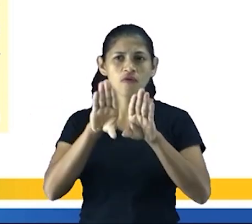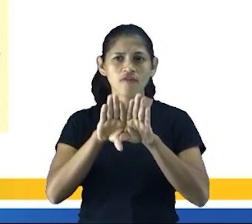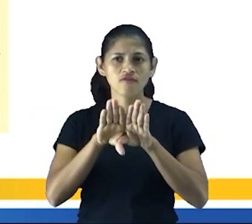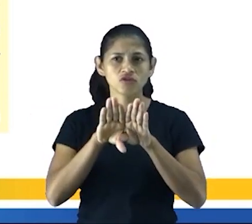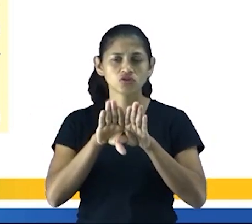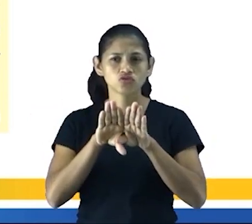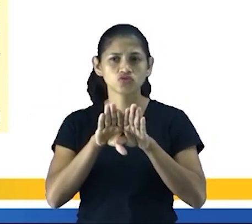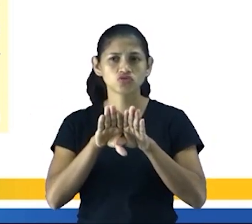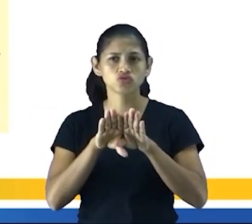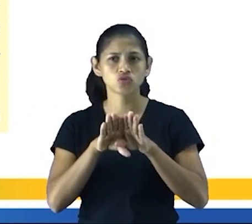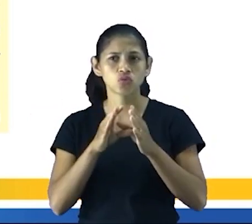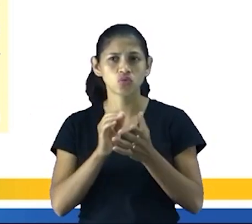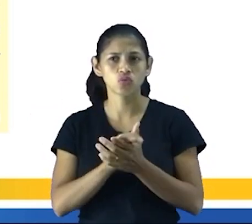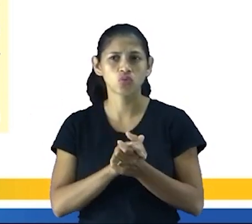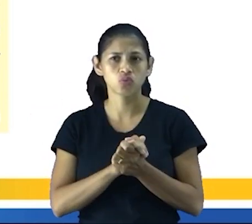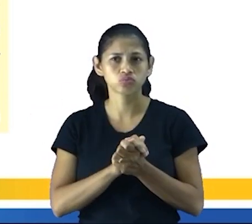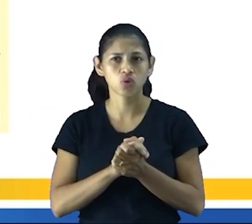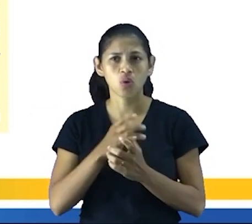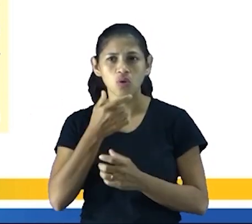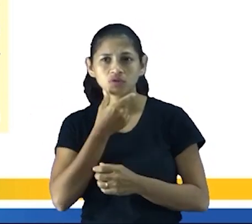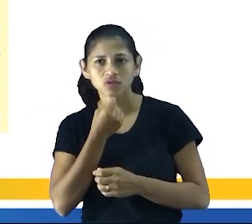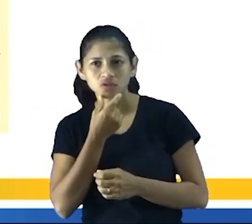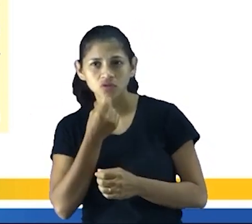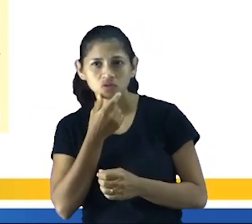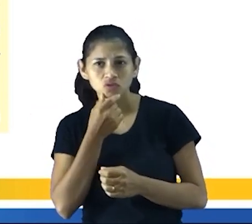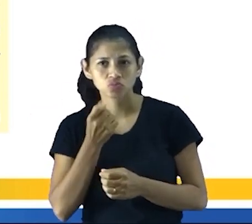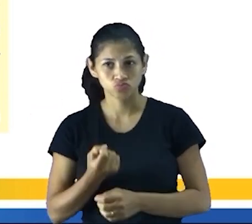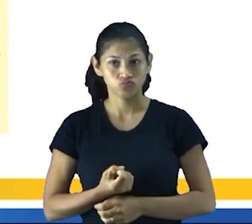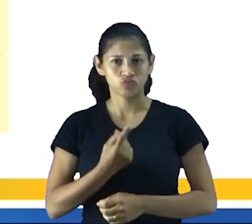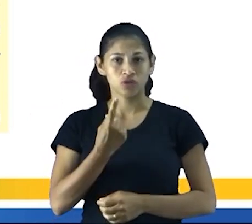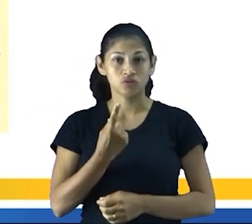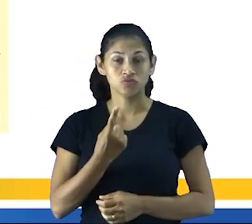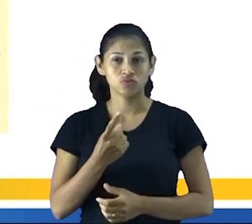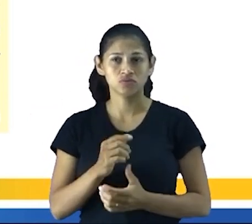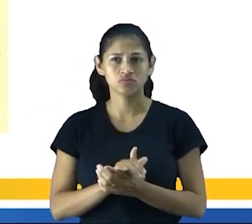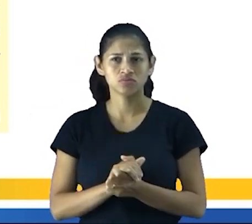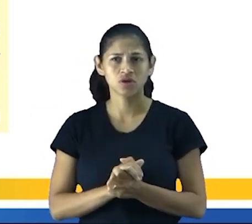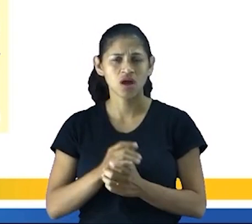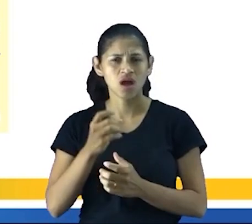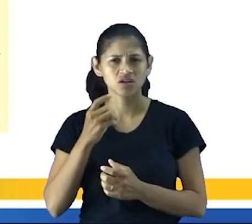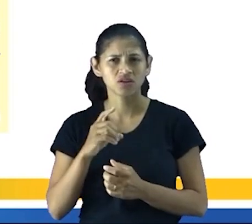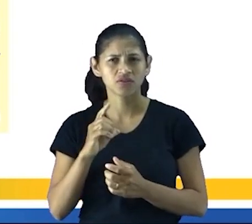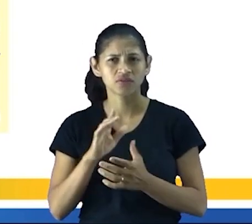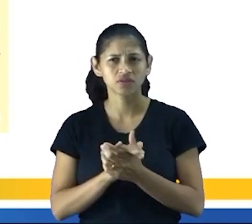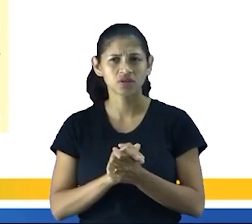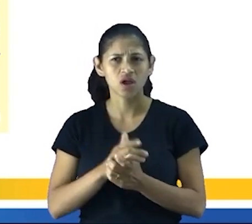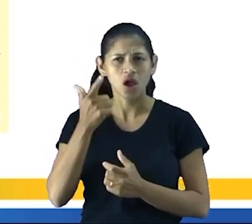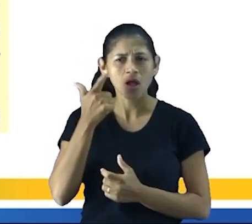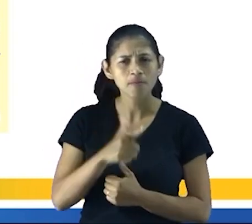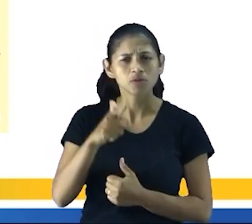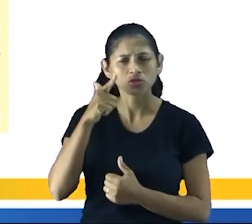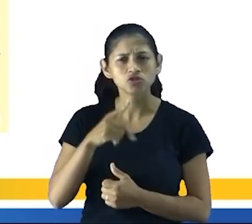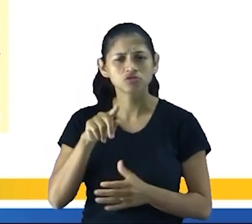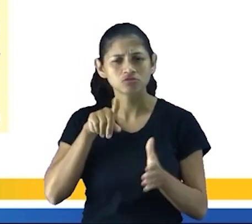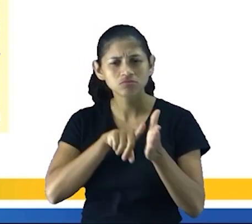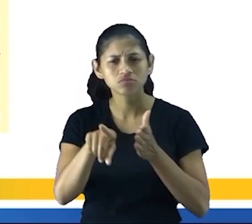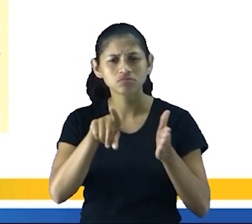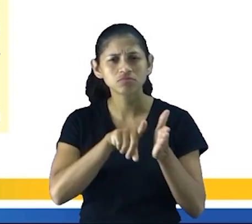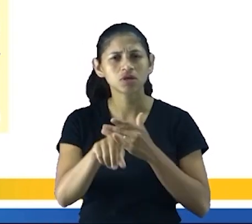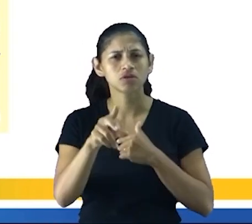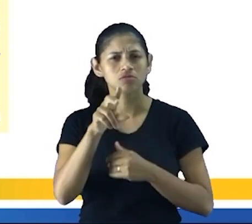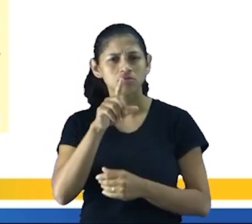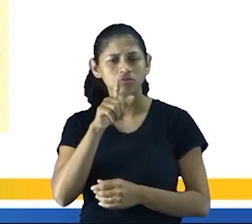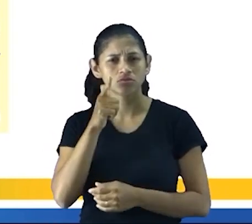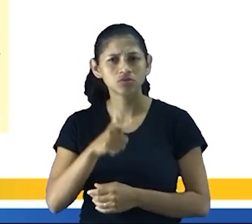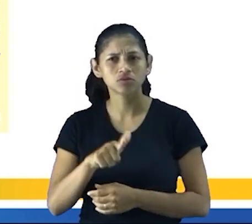os meninos assustados que adivinhavam desgraça e não se cansavam de repetir a mesma pergunta. Vão